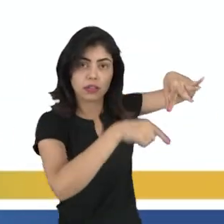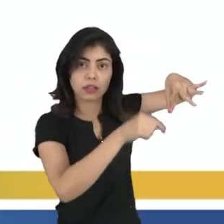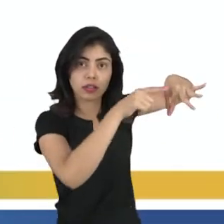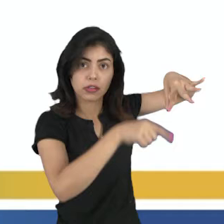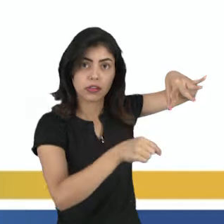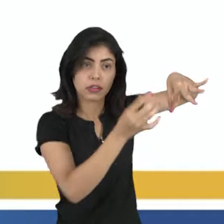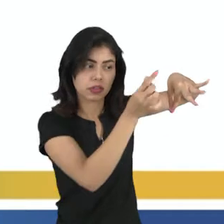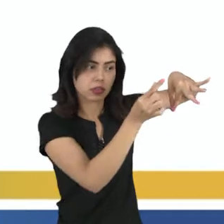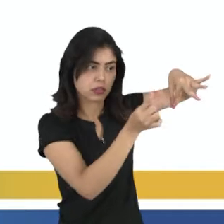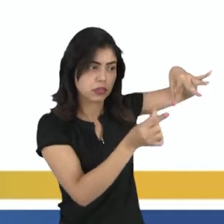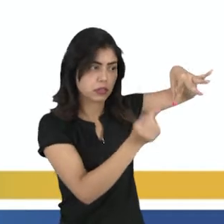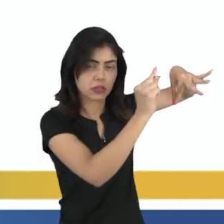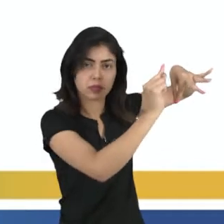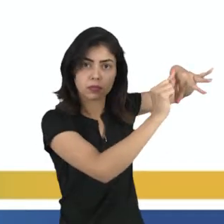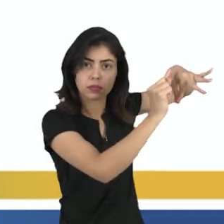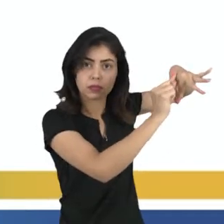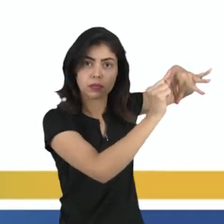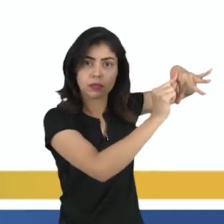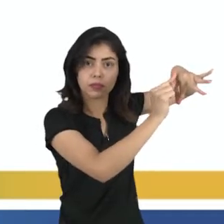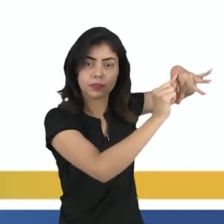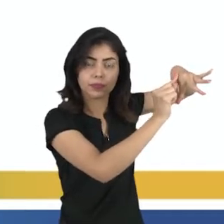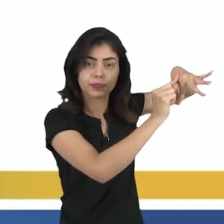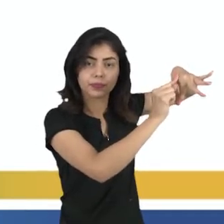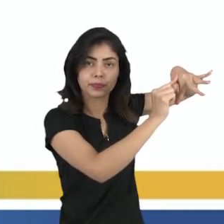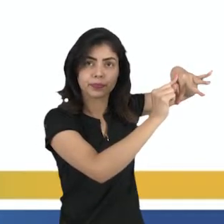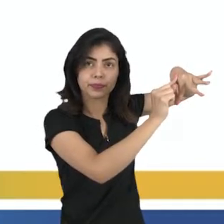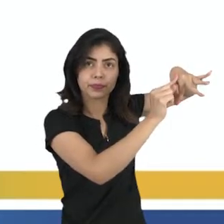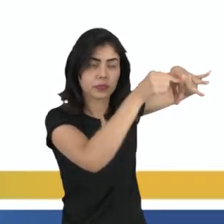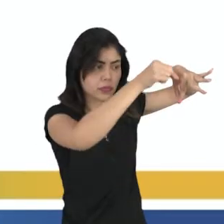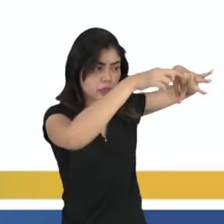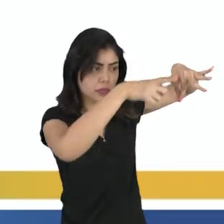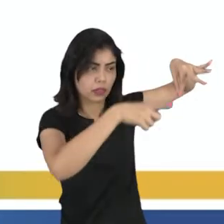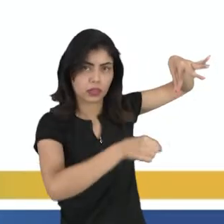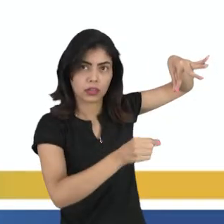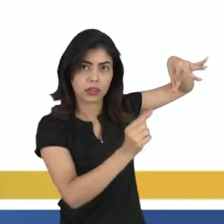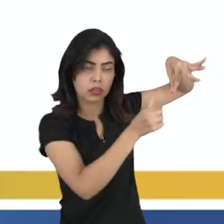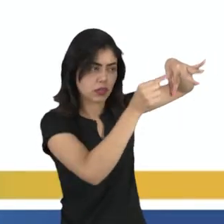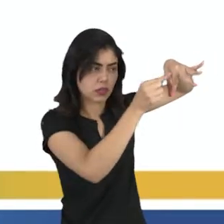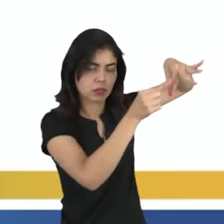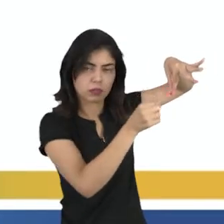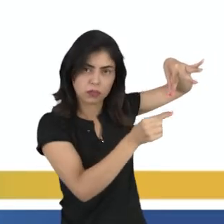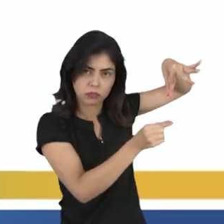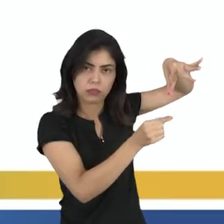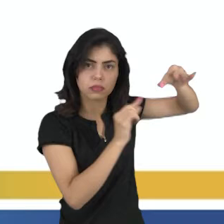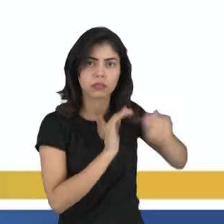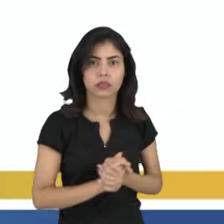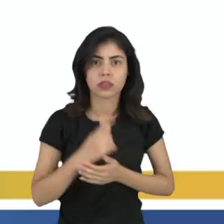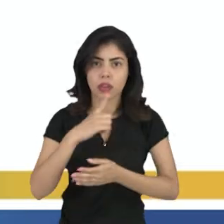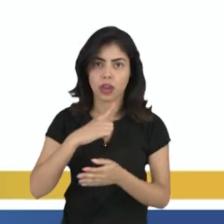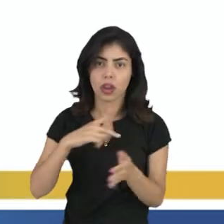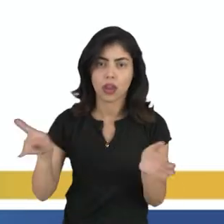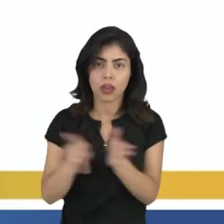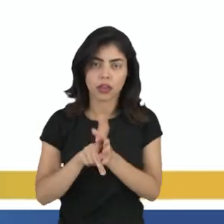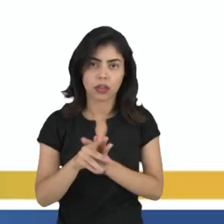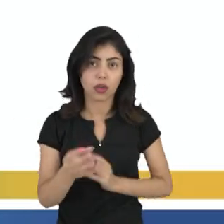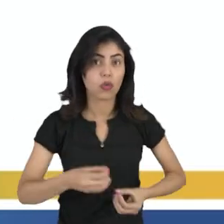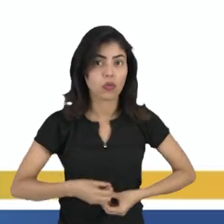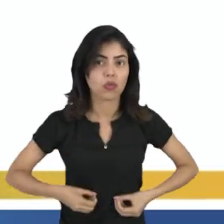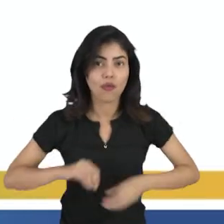acabou de comentar, a vulva, os lábios menores e maiores, eles constituem os